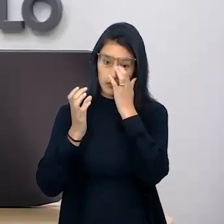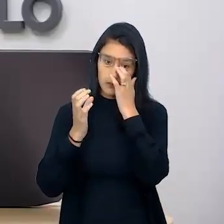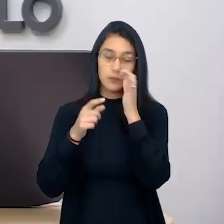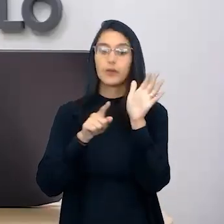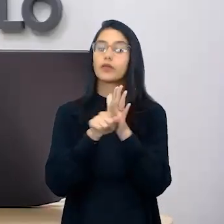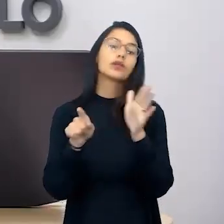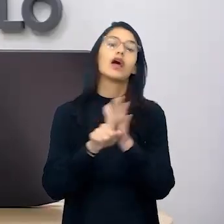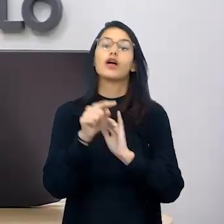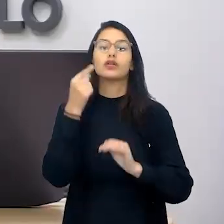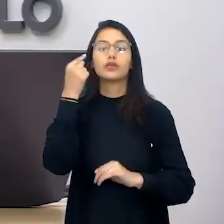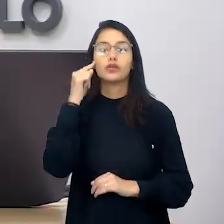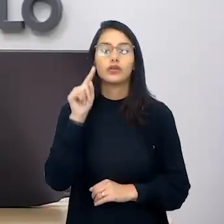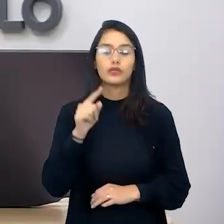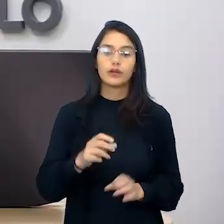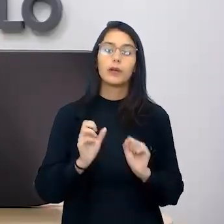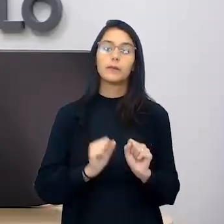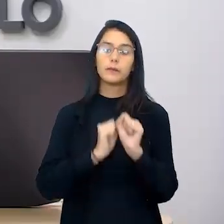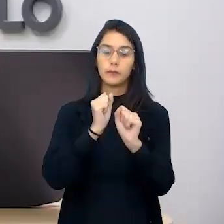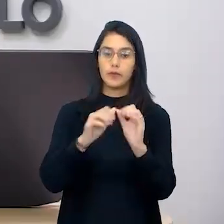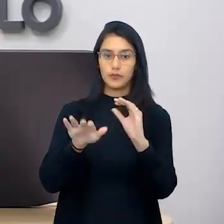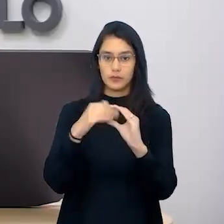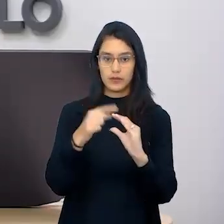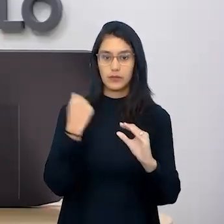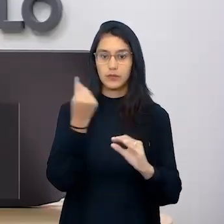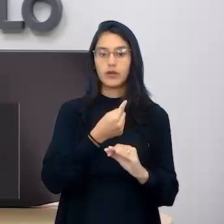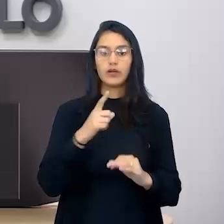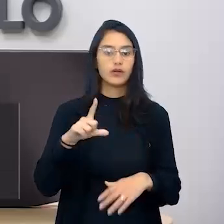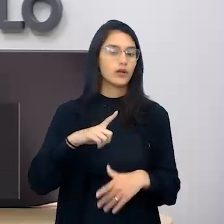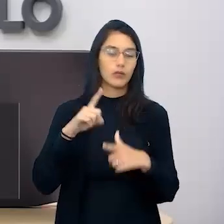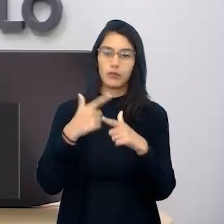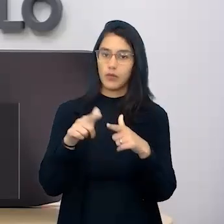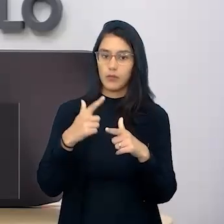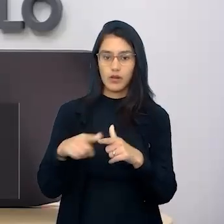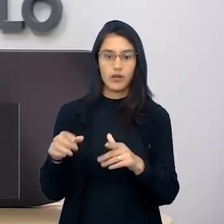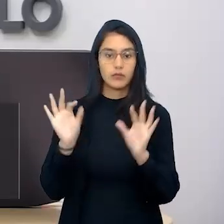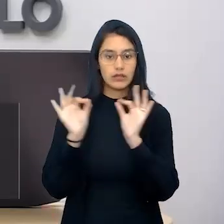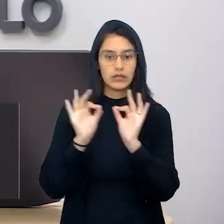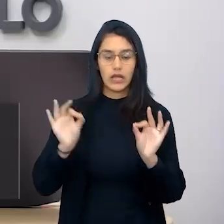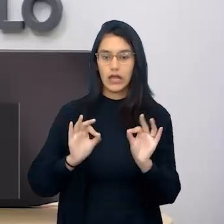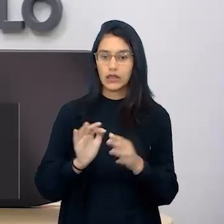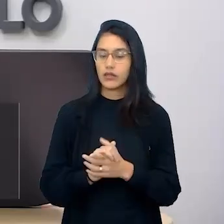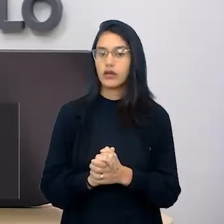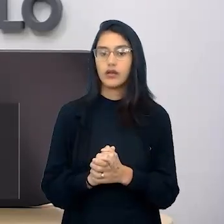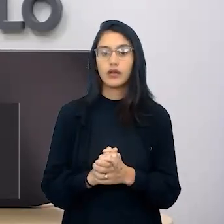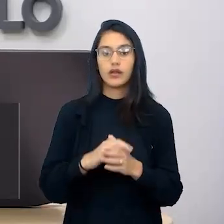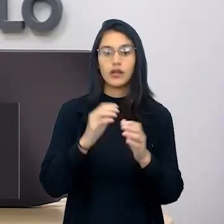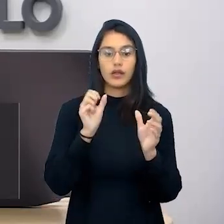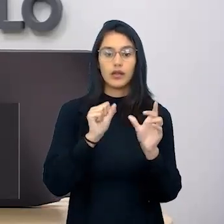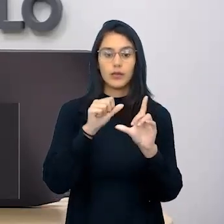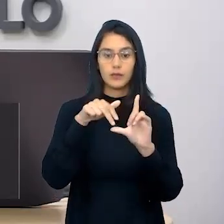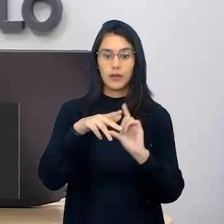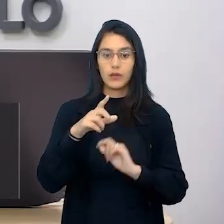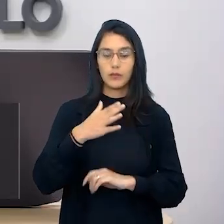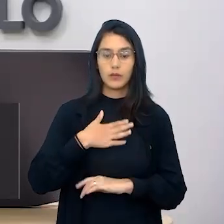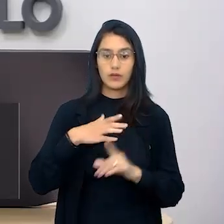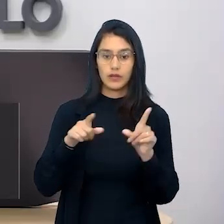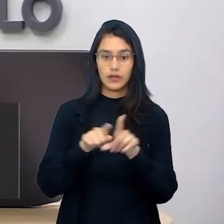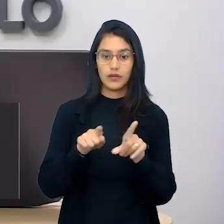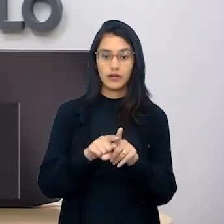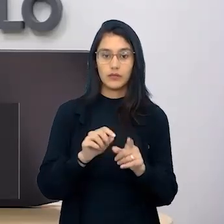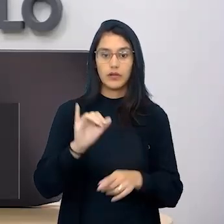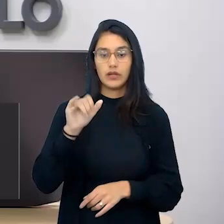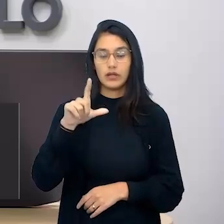perguntarem, tiverem dúvida, podem mandar. Não temos problema, não temos restrições. E-mail meu é meu